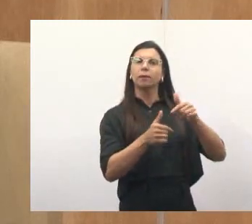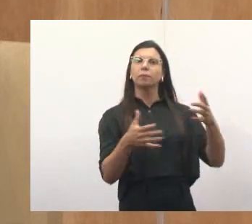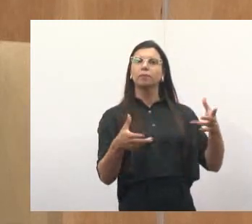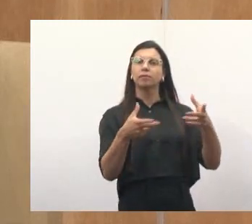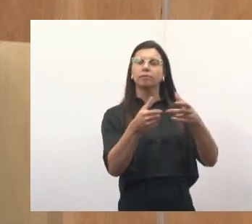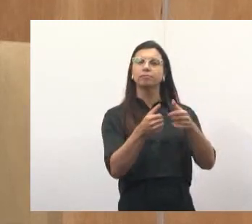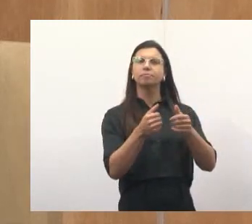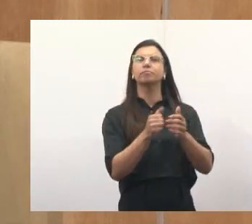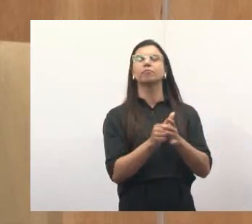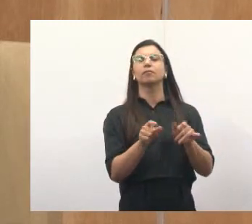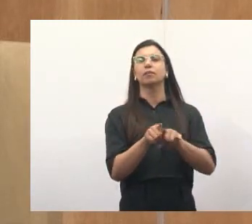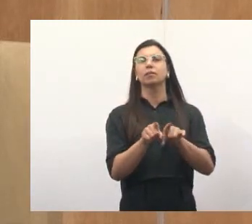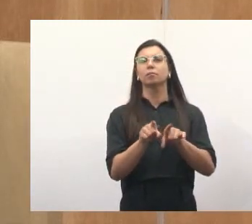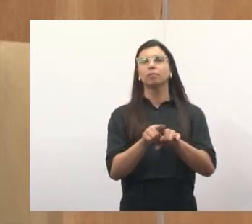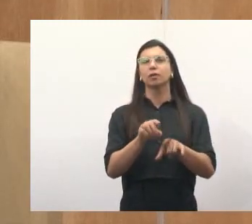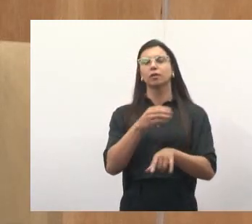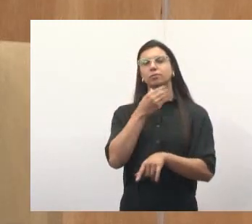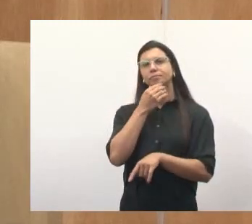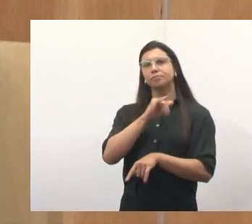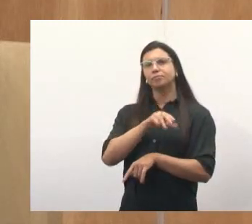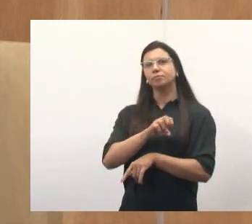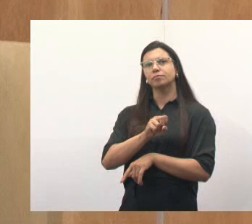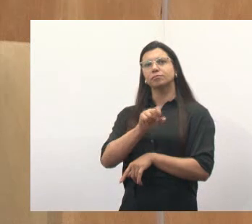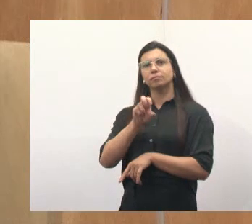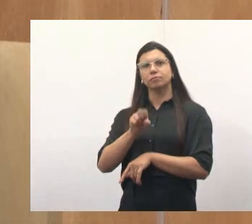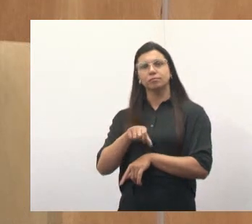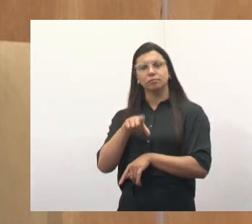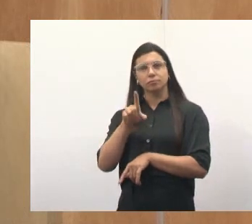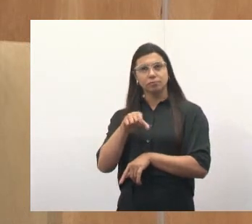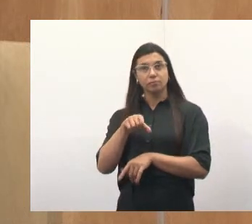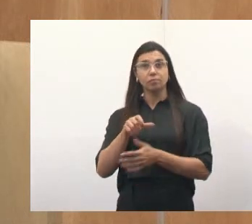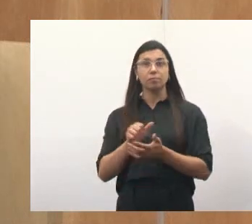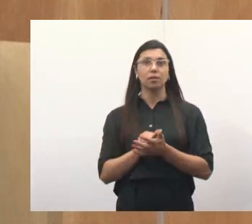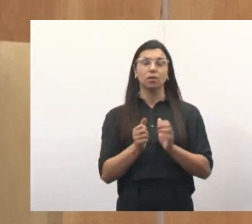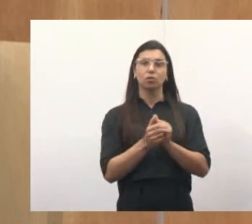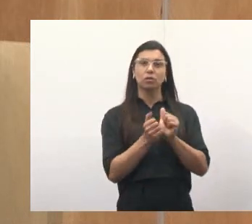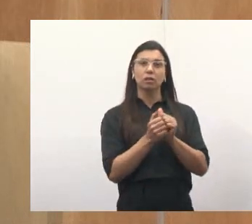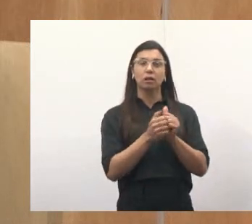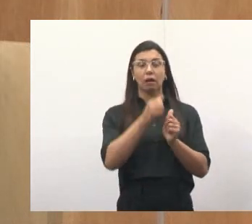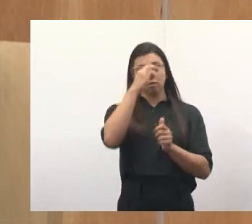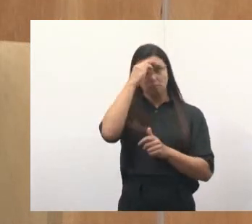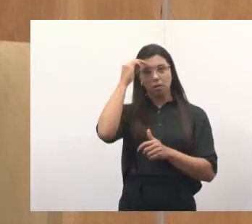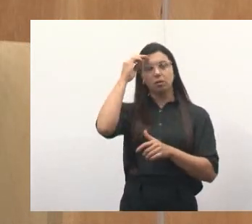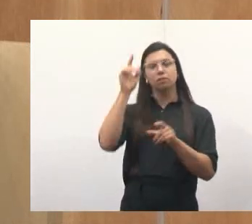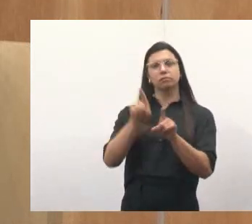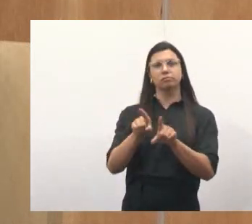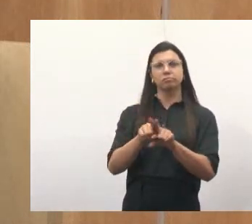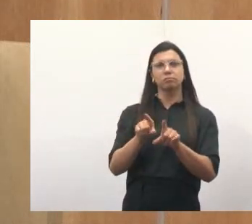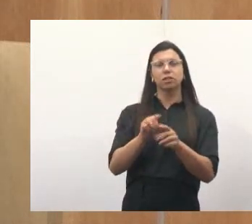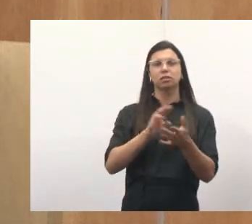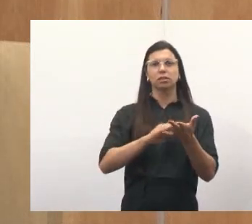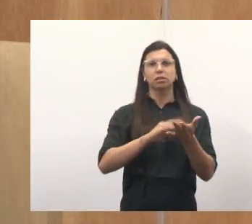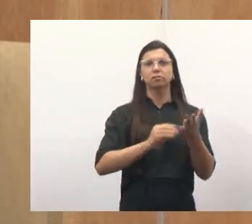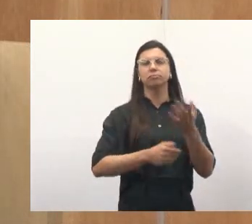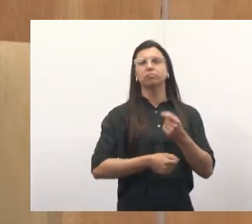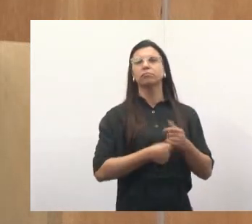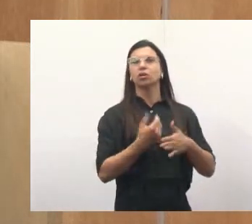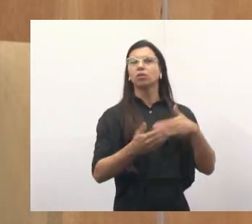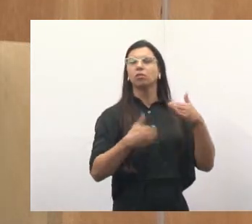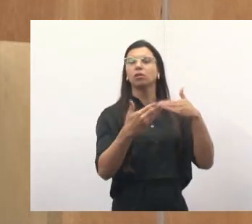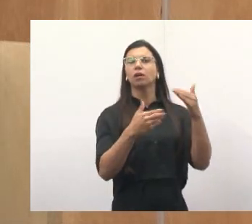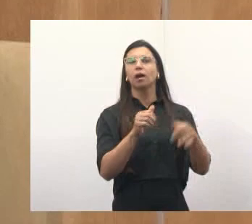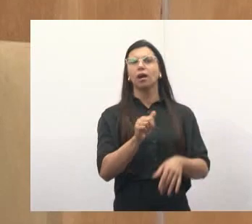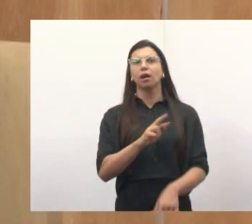Desenvolvimento Econômico, a Juliana do Alibe, chefe de gabinete, também a vereadora Maria Amélia e o secretário de Desenvolvimento Econômico, Arildo